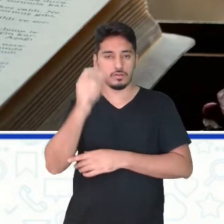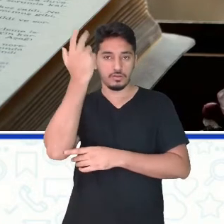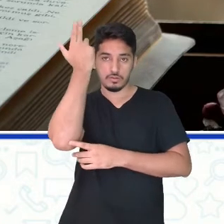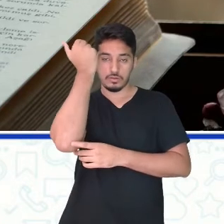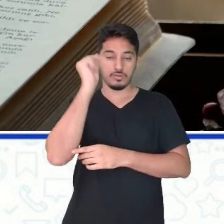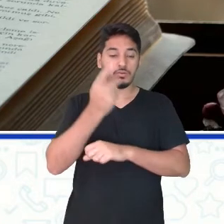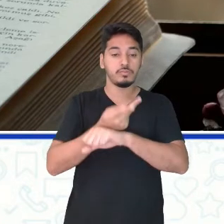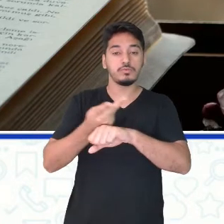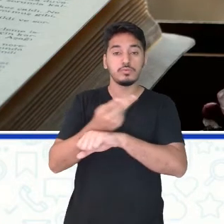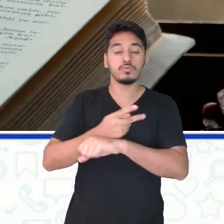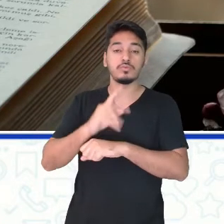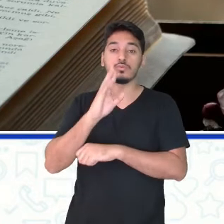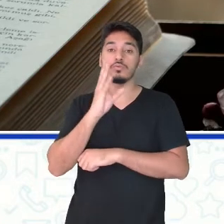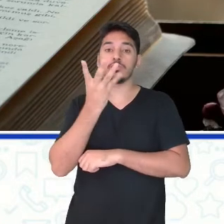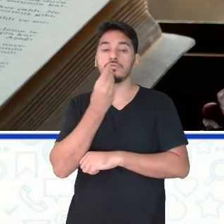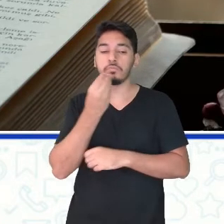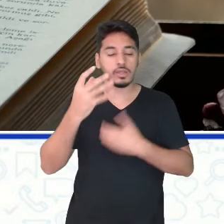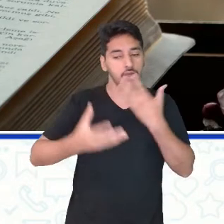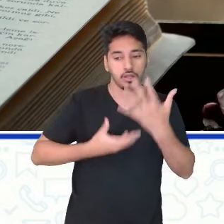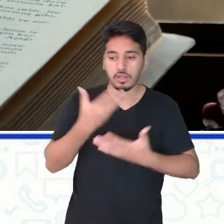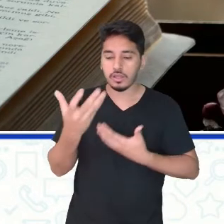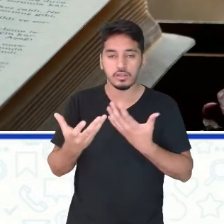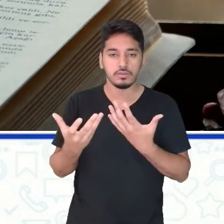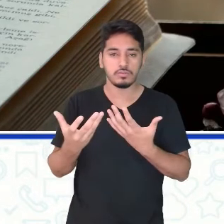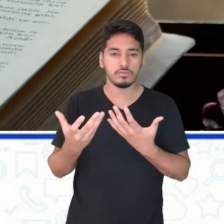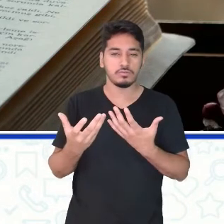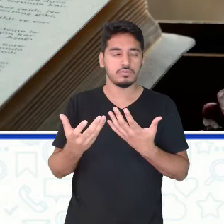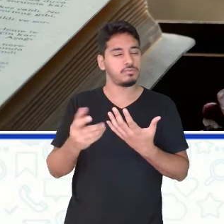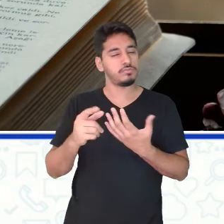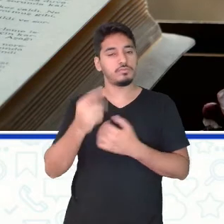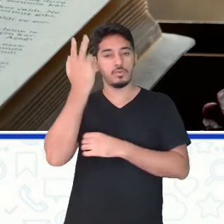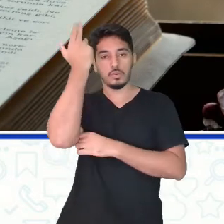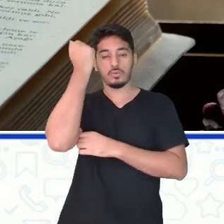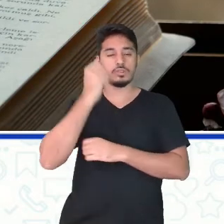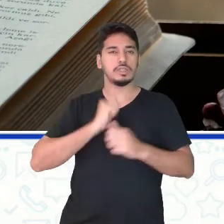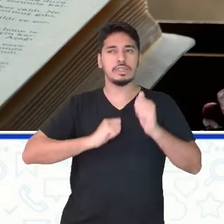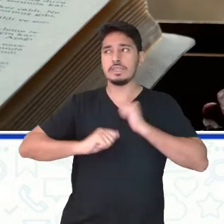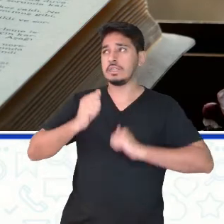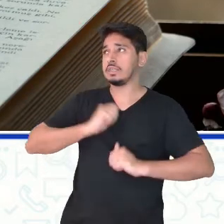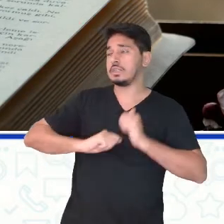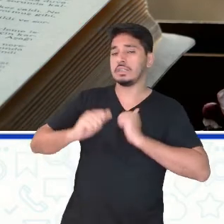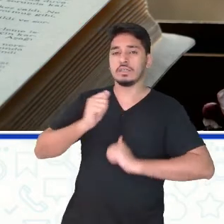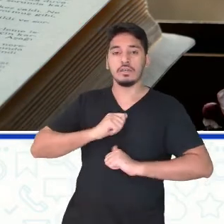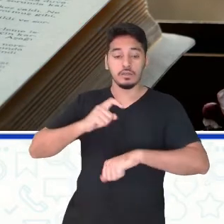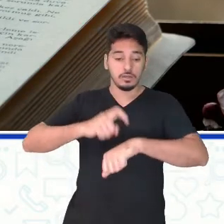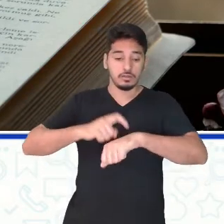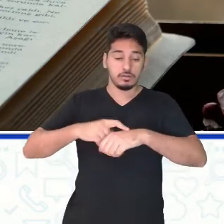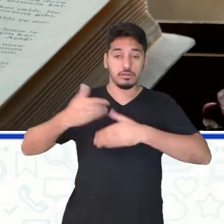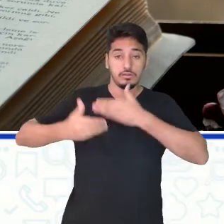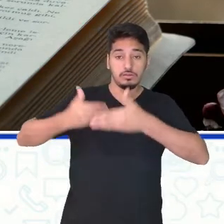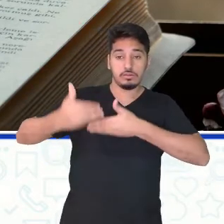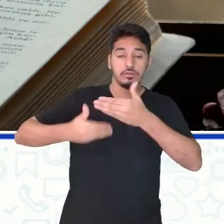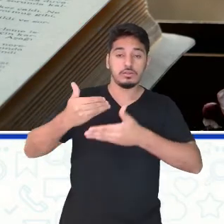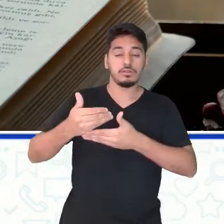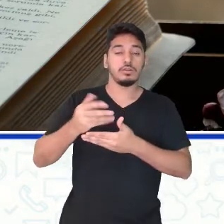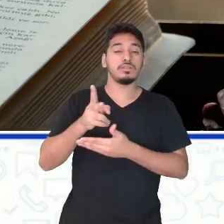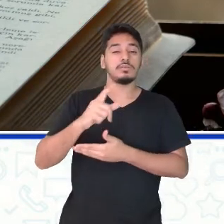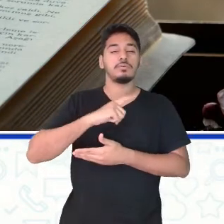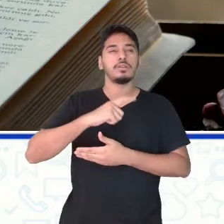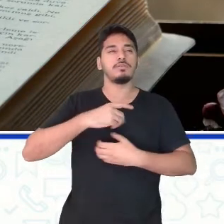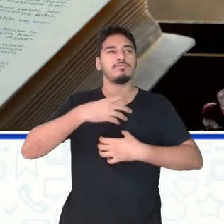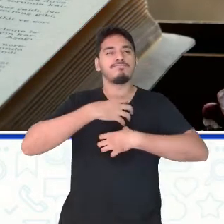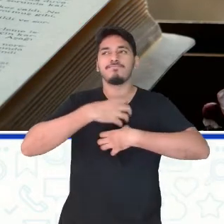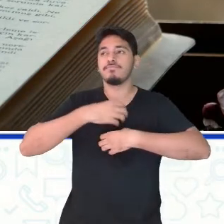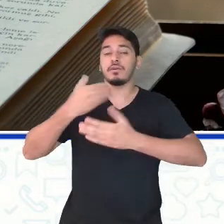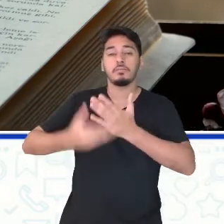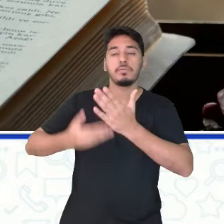uma busca pelo conhecimento incessante. O coelho é um personagem angustiado com a passagem do tempo e ele tem sempre a sensação de